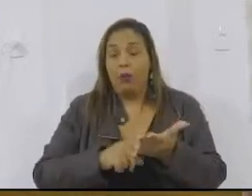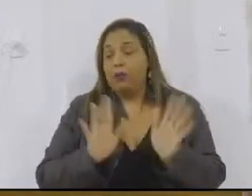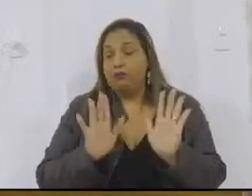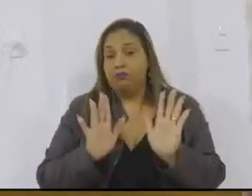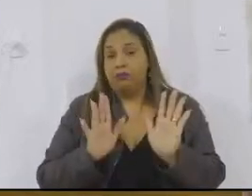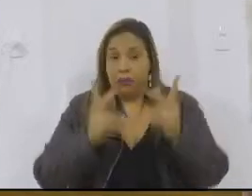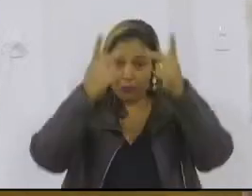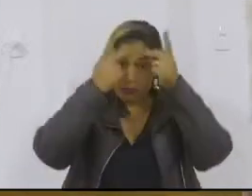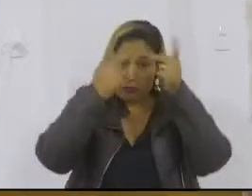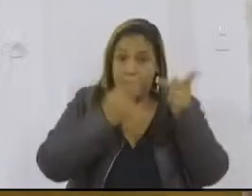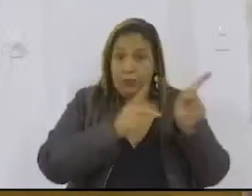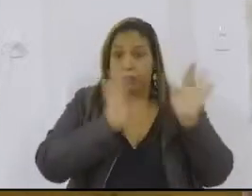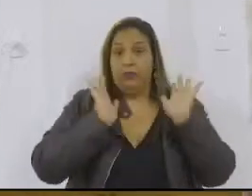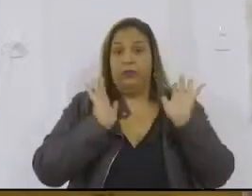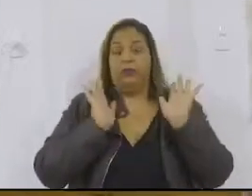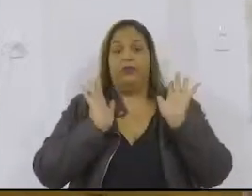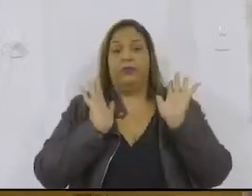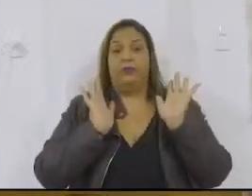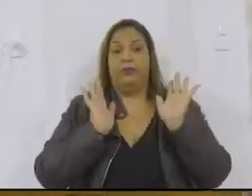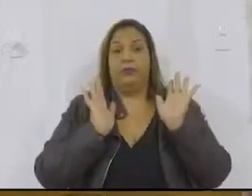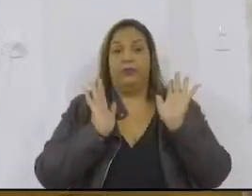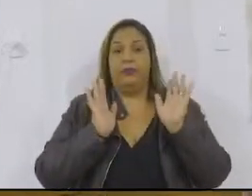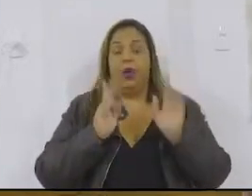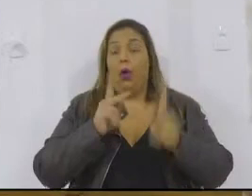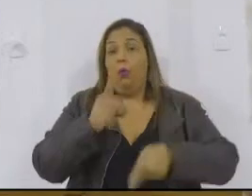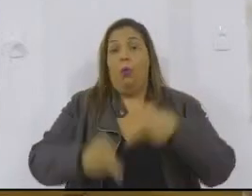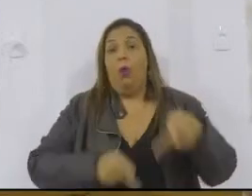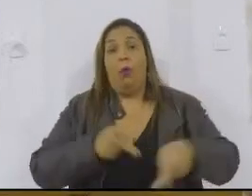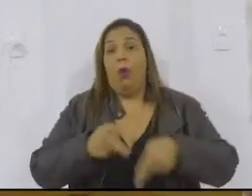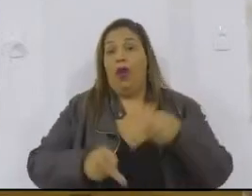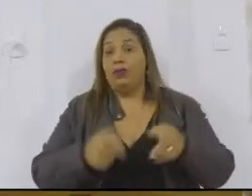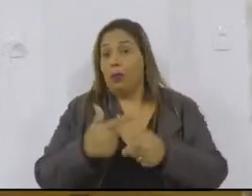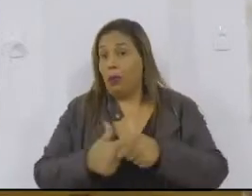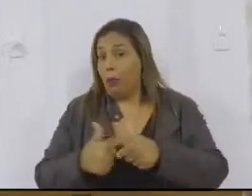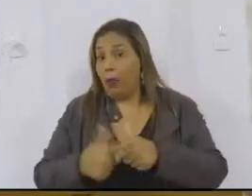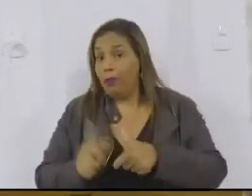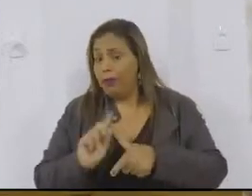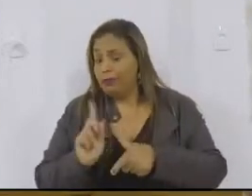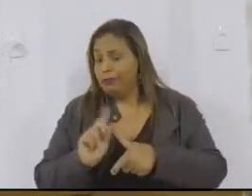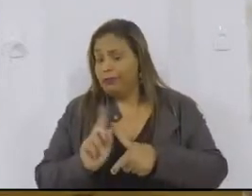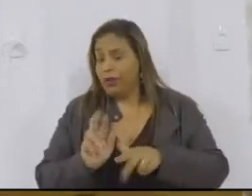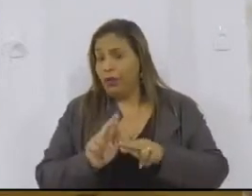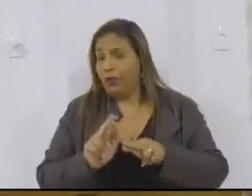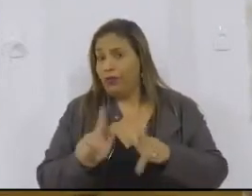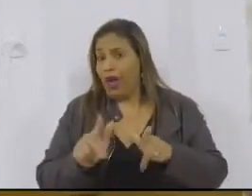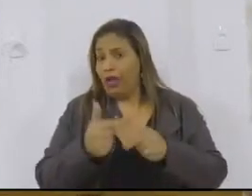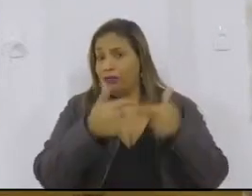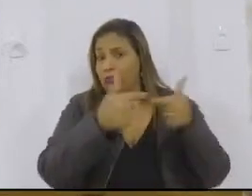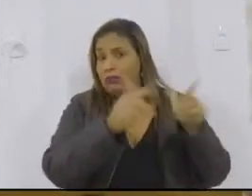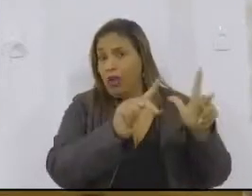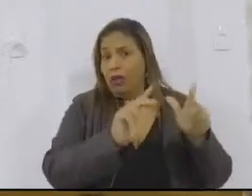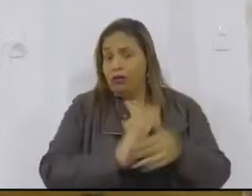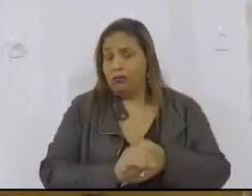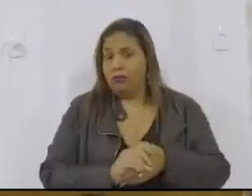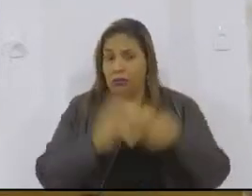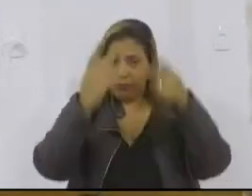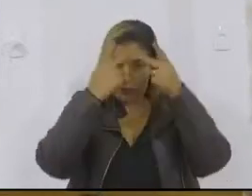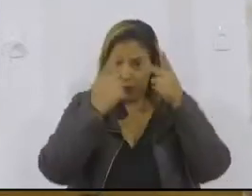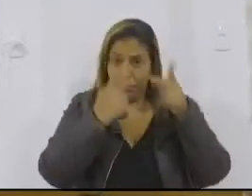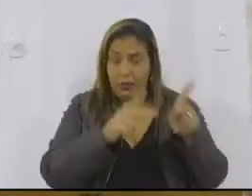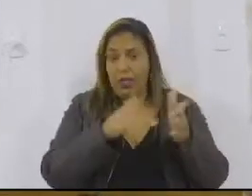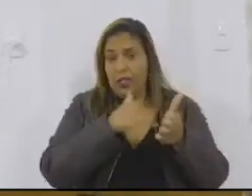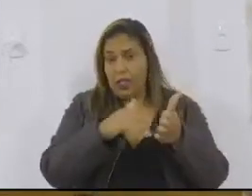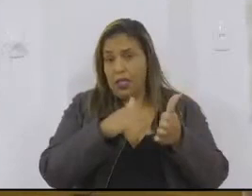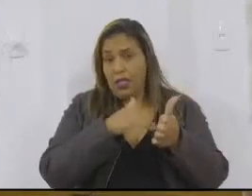isso. Os moradores não têm nada com isso. Isso aí é problema dele com a Secretaria